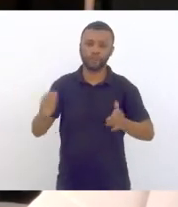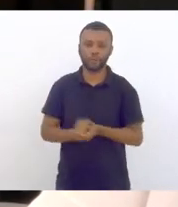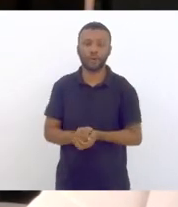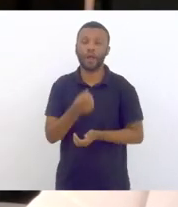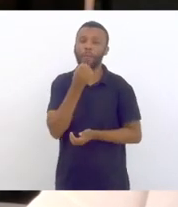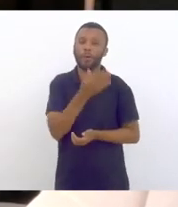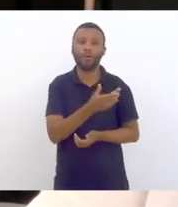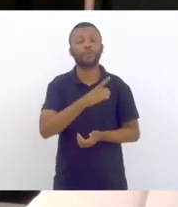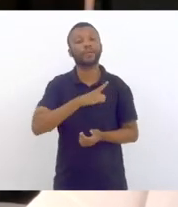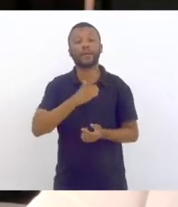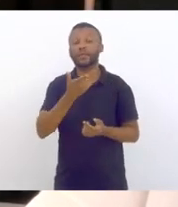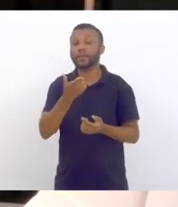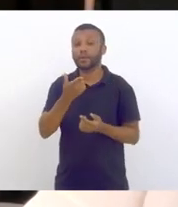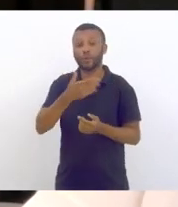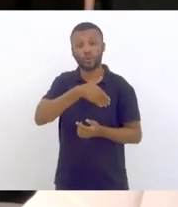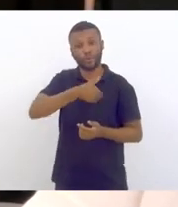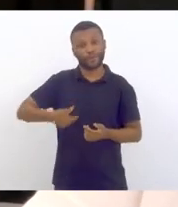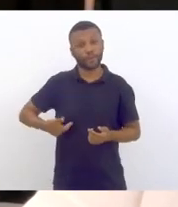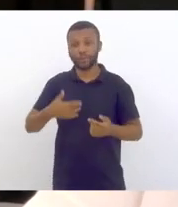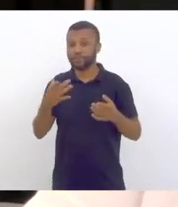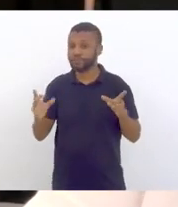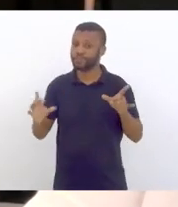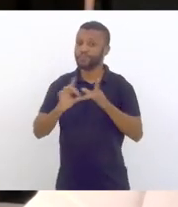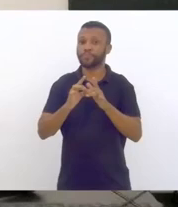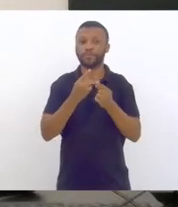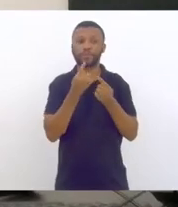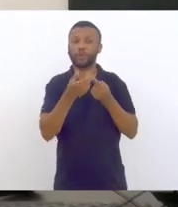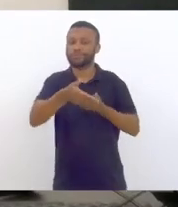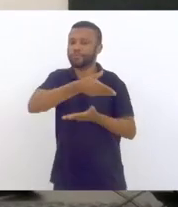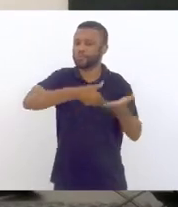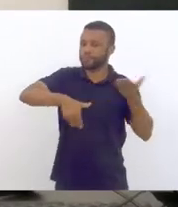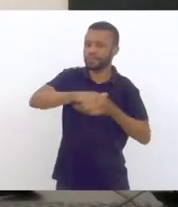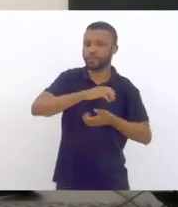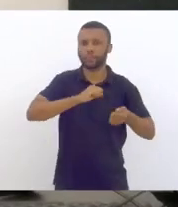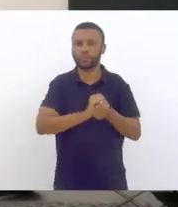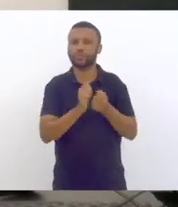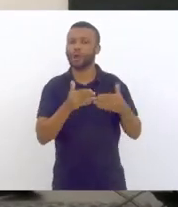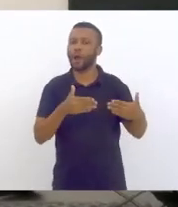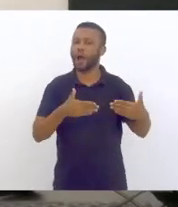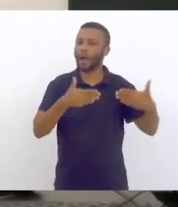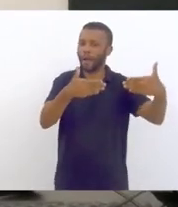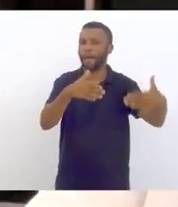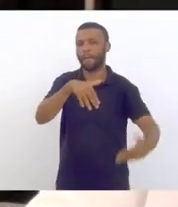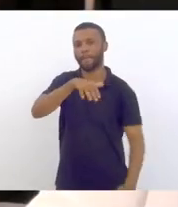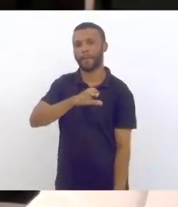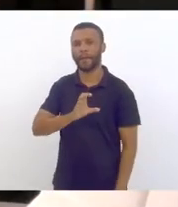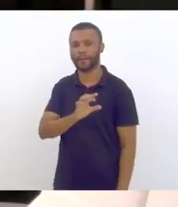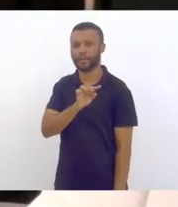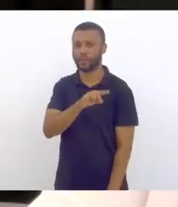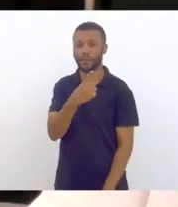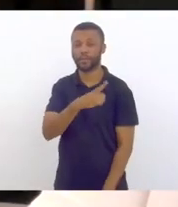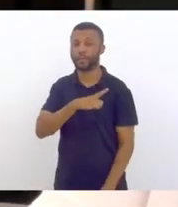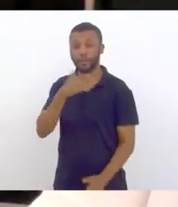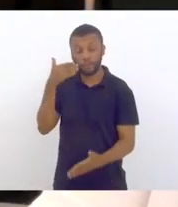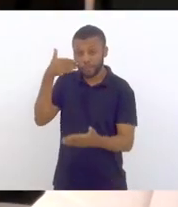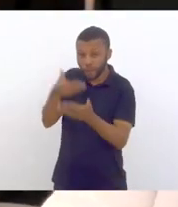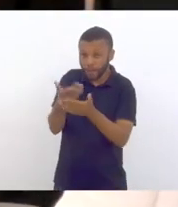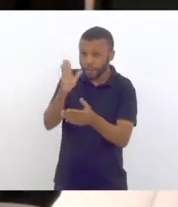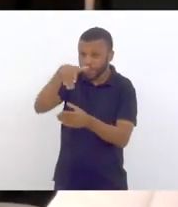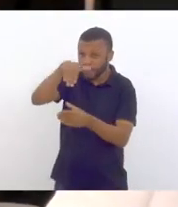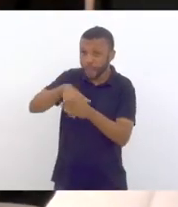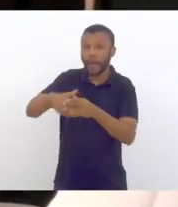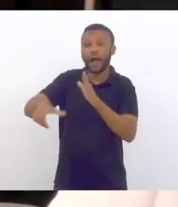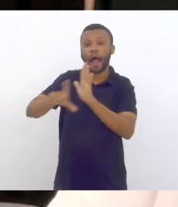o governo de alog com o MEC que o governo de aloy comec desse intervalo de tempo mostra para o MEC que nós estamos na na iminência de votar a lei